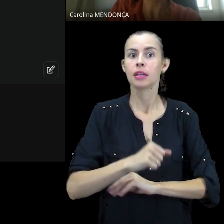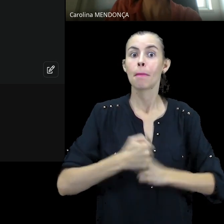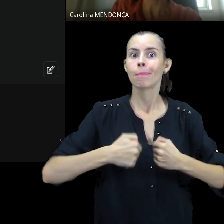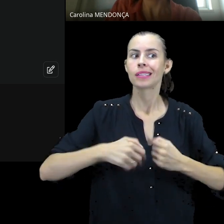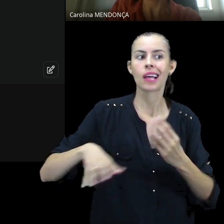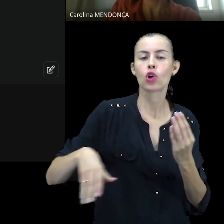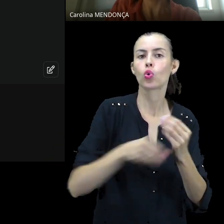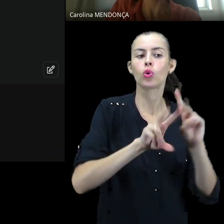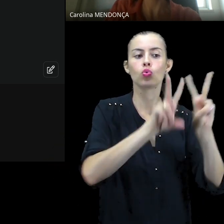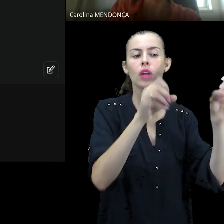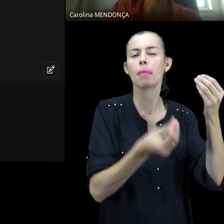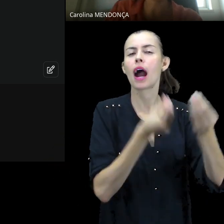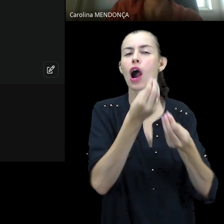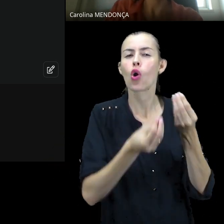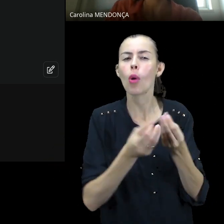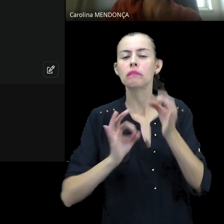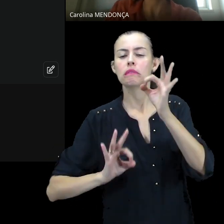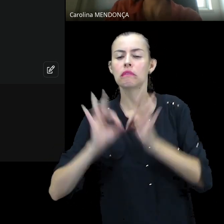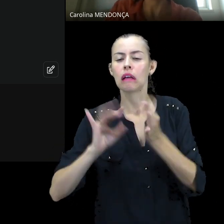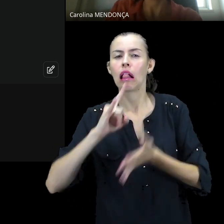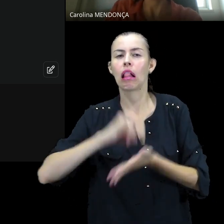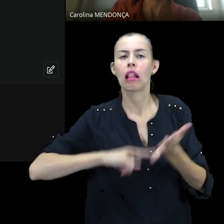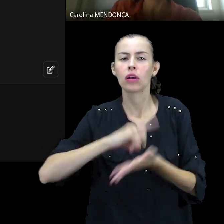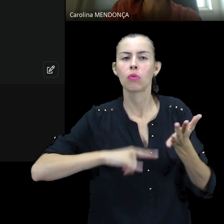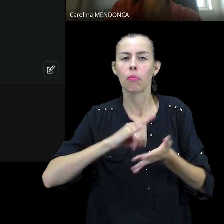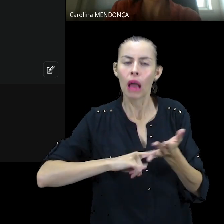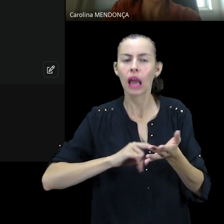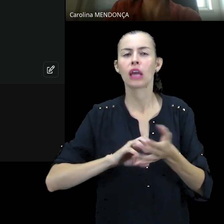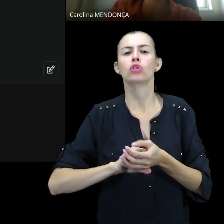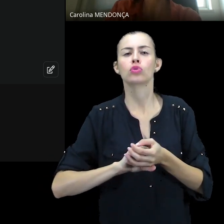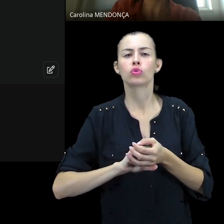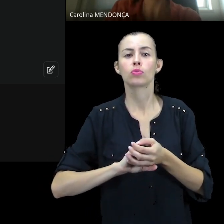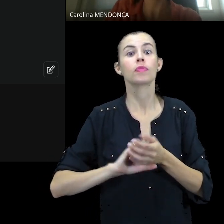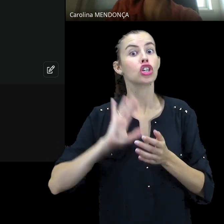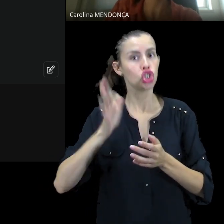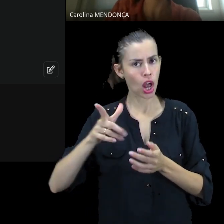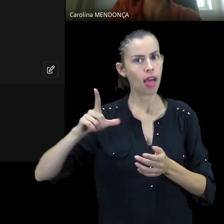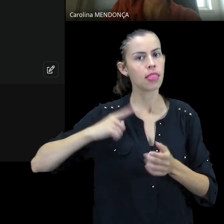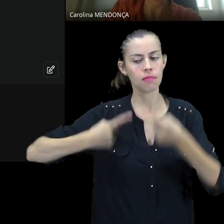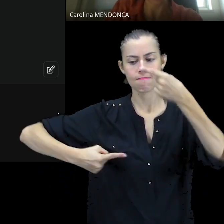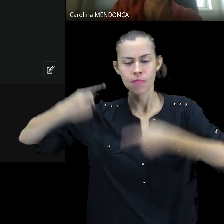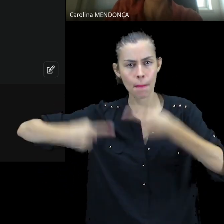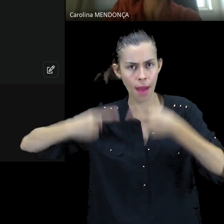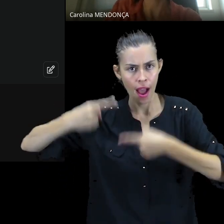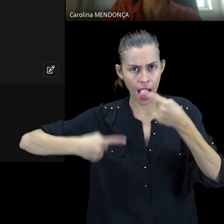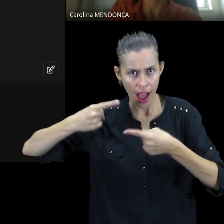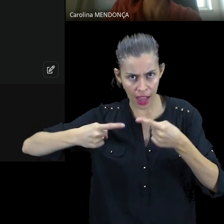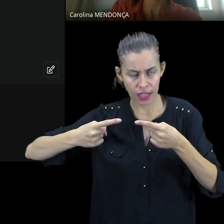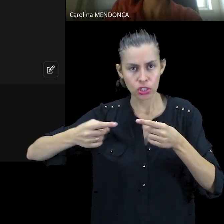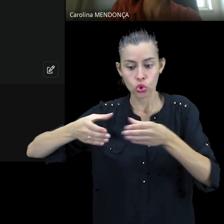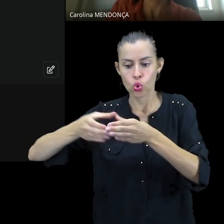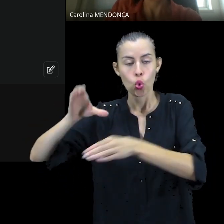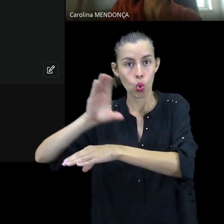graduação, e também de formalização dos debates que a gente já faz, né,